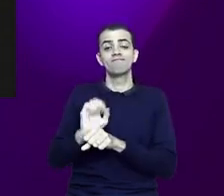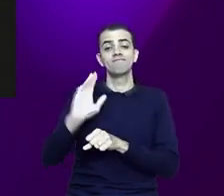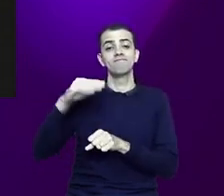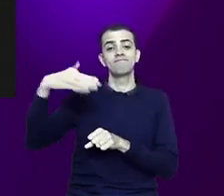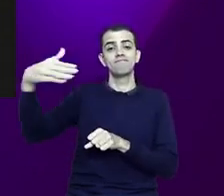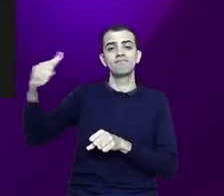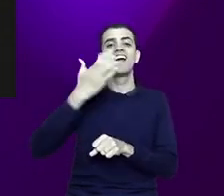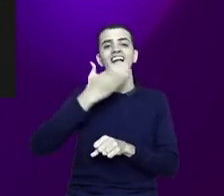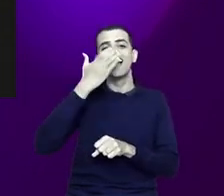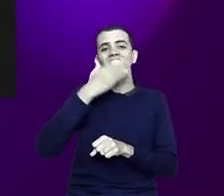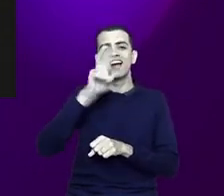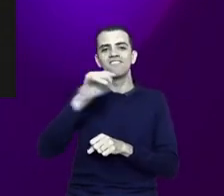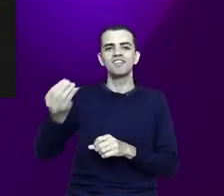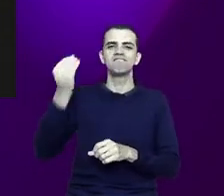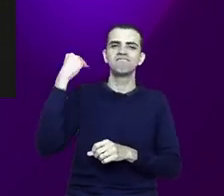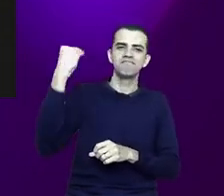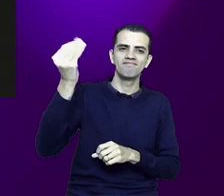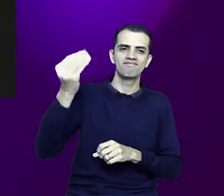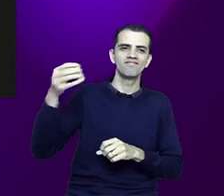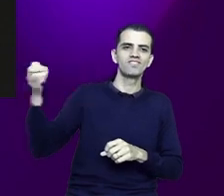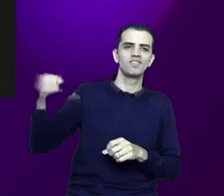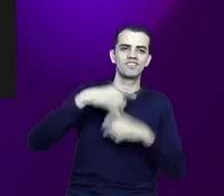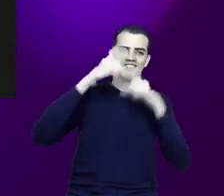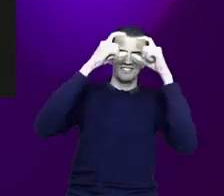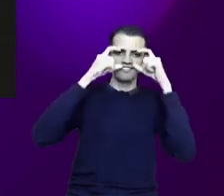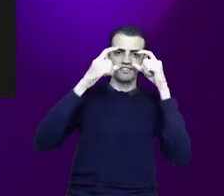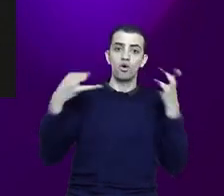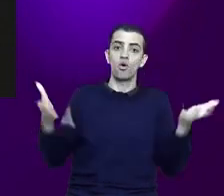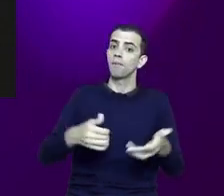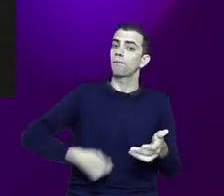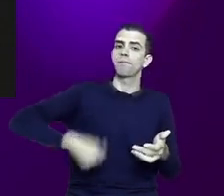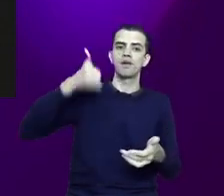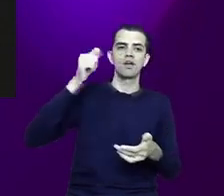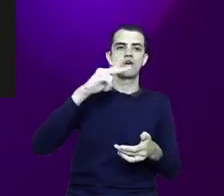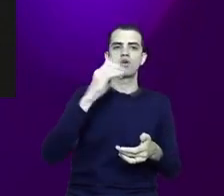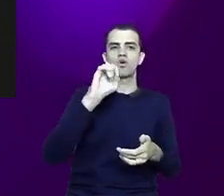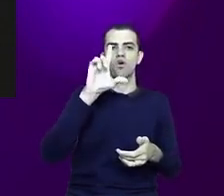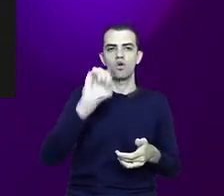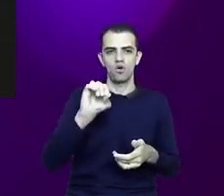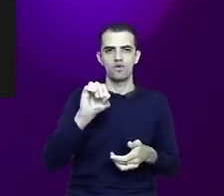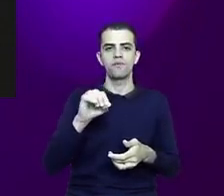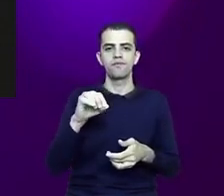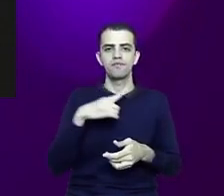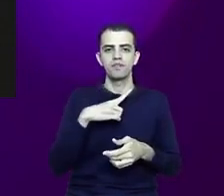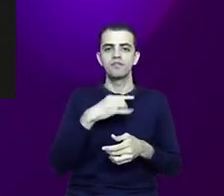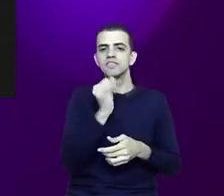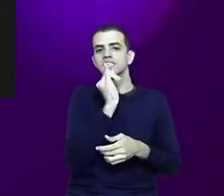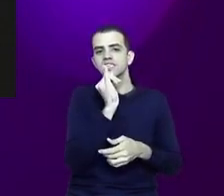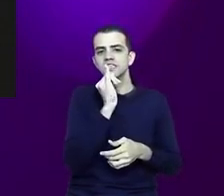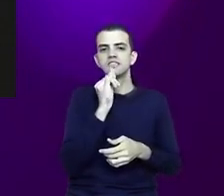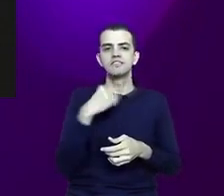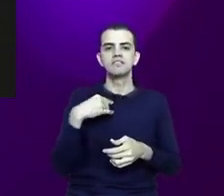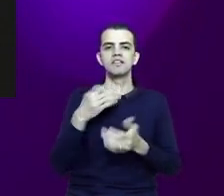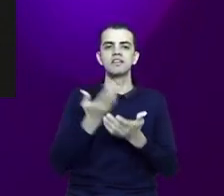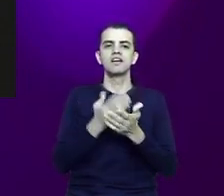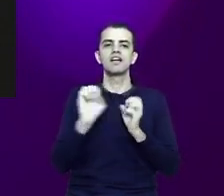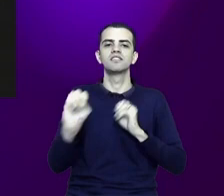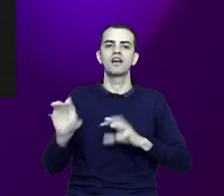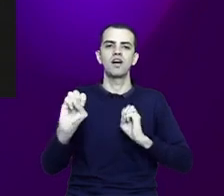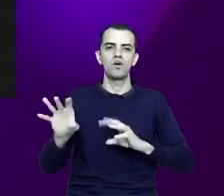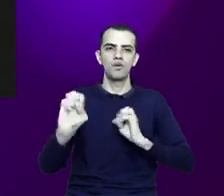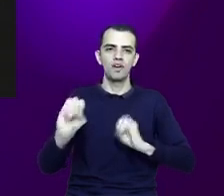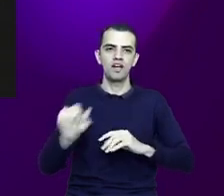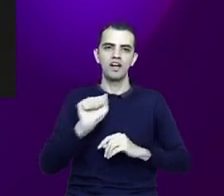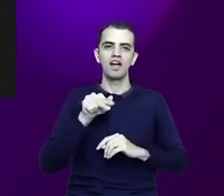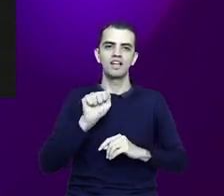Apple está para lançar o dela, mas hoje o melhor que tem é o HoloLens. Então, esse é um exemplo que a gente usa na aula de anatomia externa